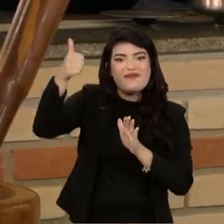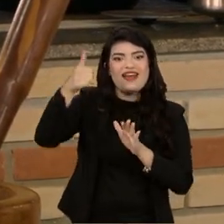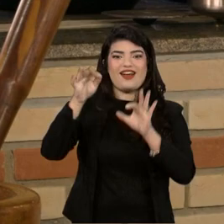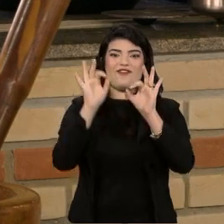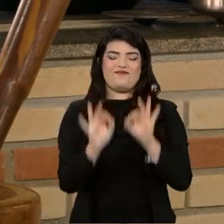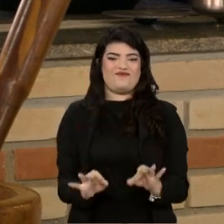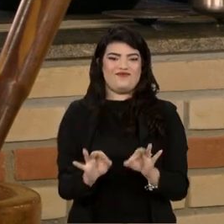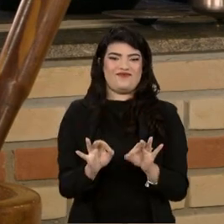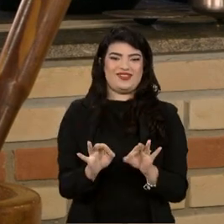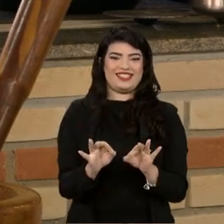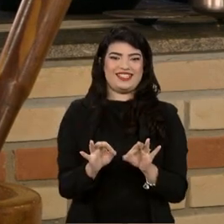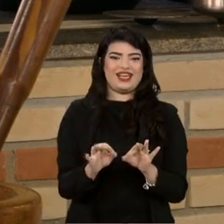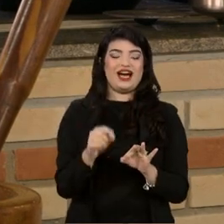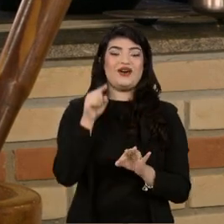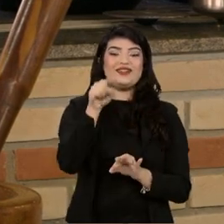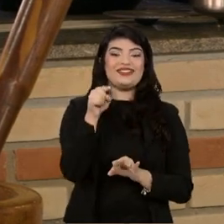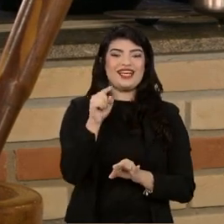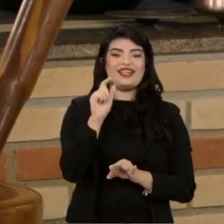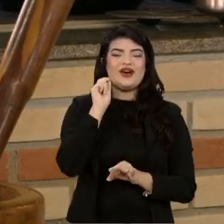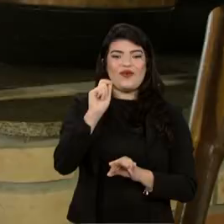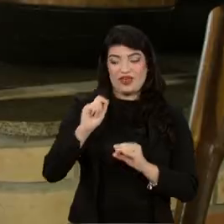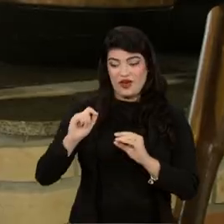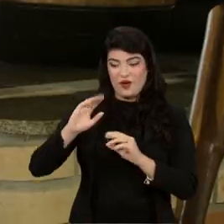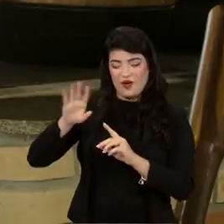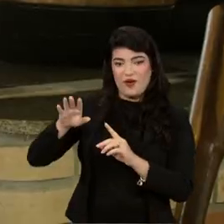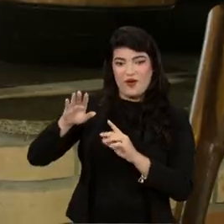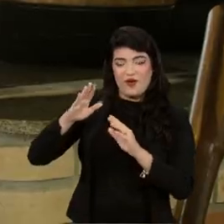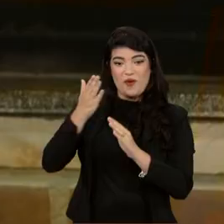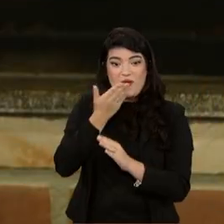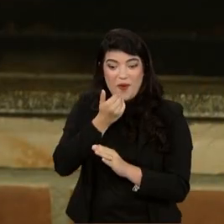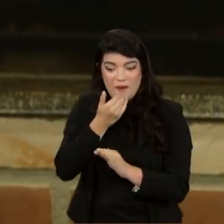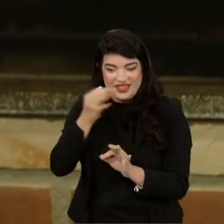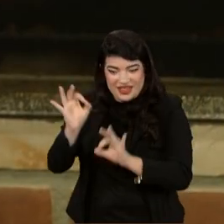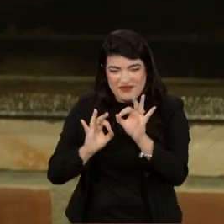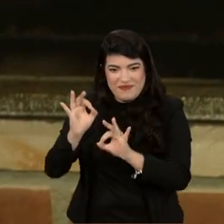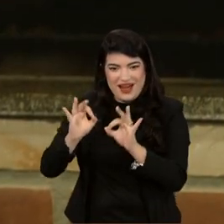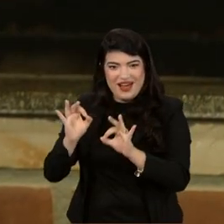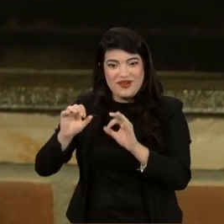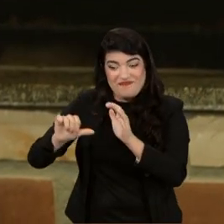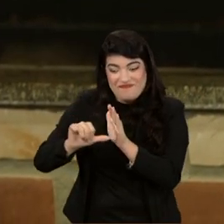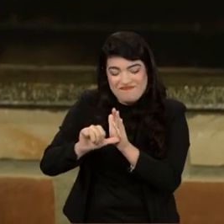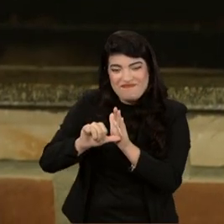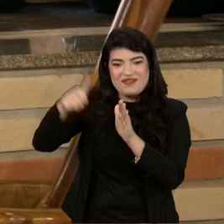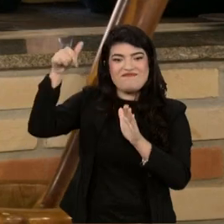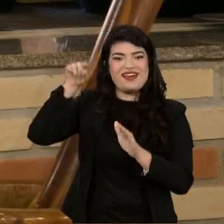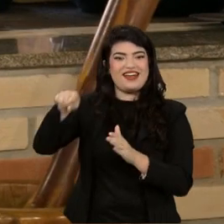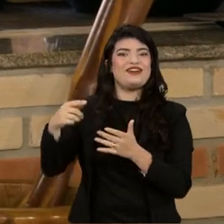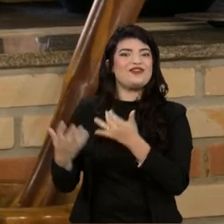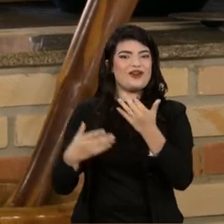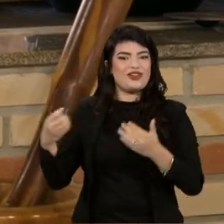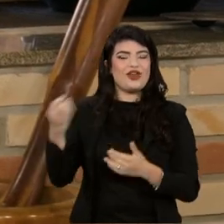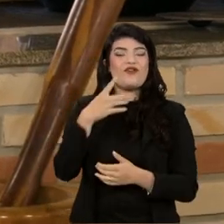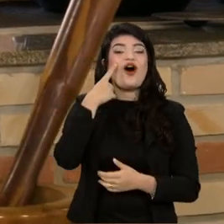oficial da primeira comida nesse fogão. Sim. É assim, esse barulhinho aqui, assim que começa, ó.